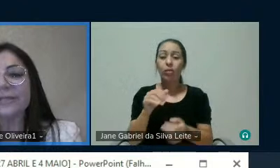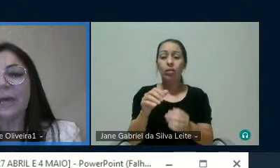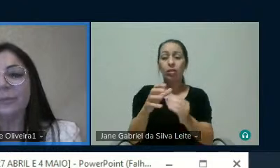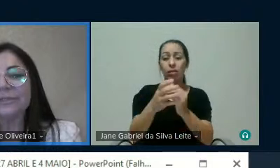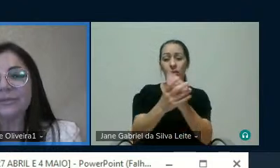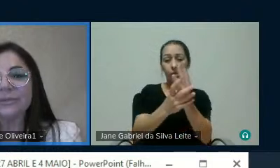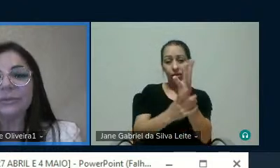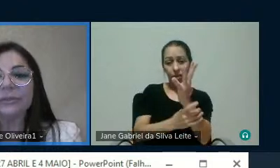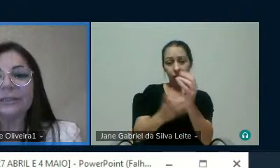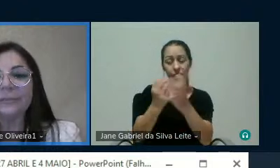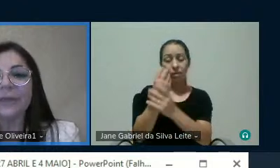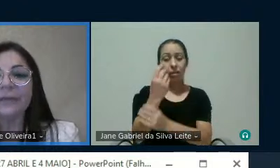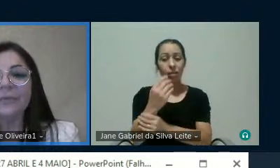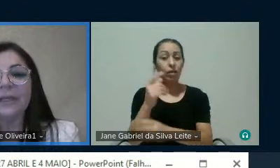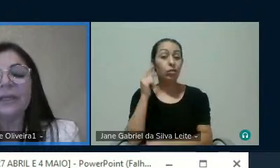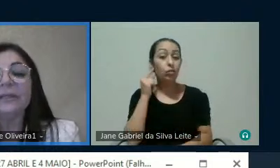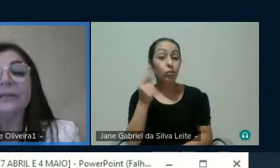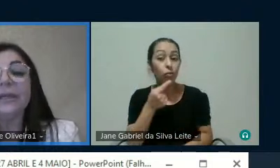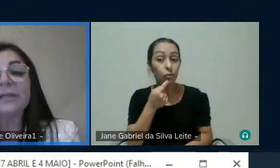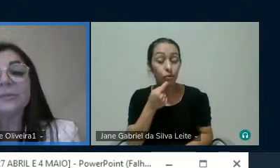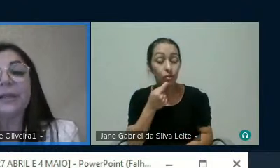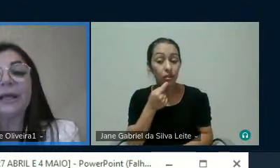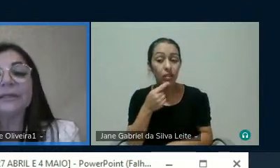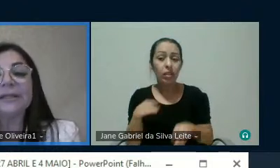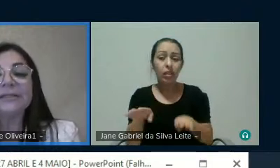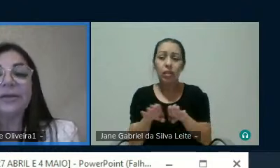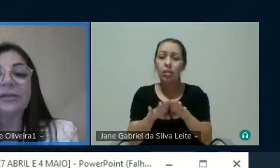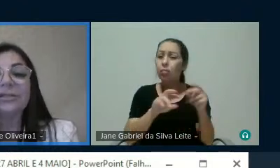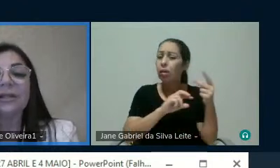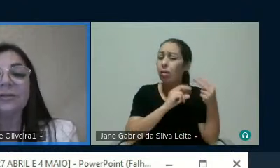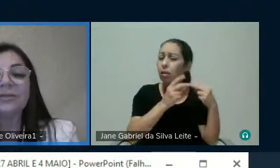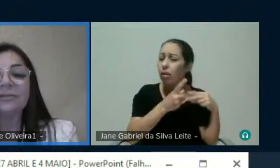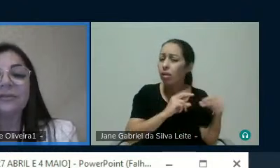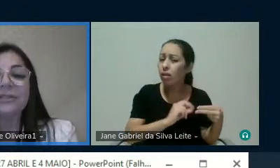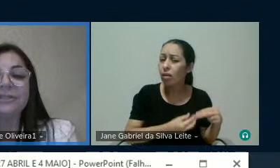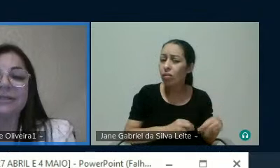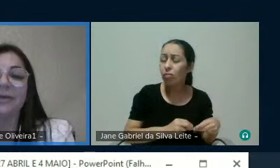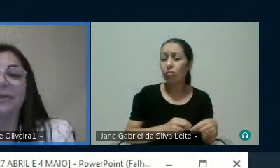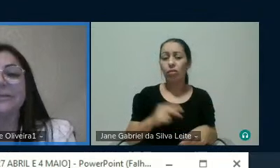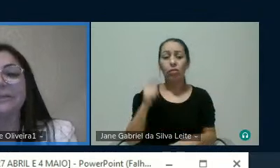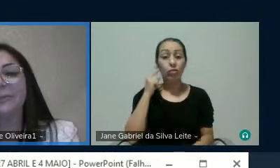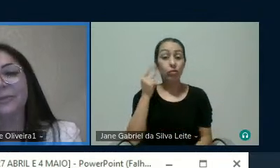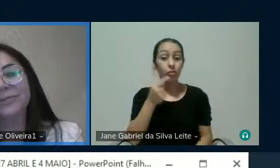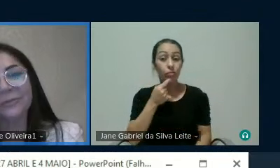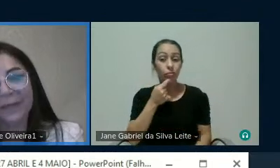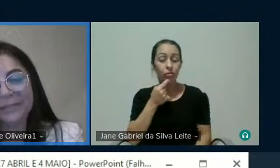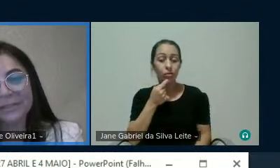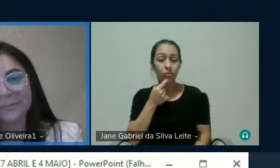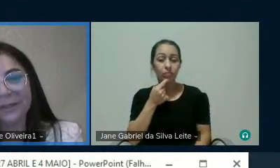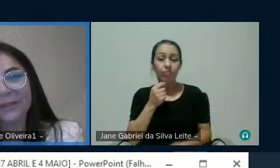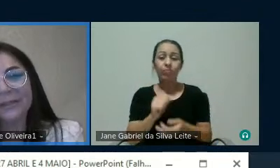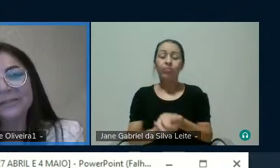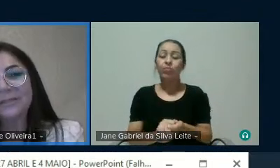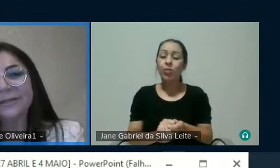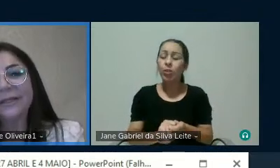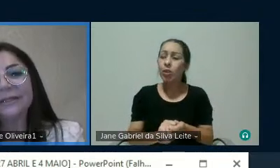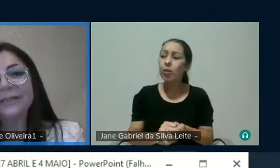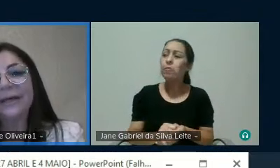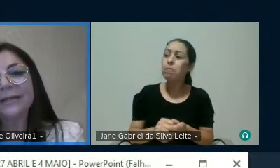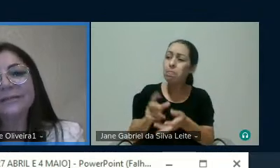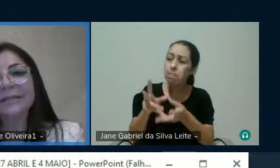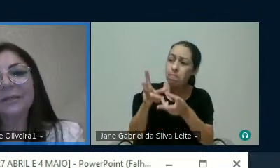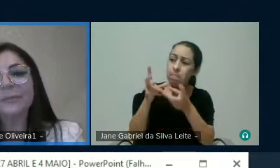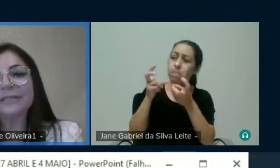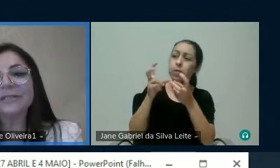nós temos a Rapunzel surda também, que é inspirada na história original dos ouvintes, que é conhecida mundialmente. Só que